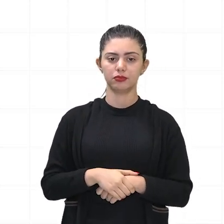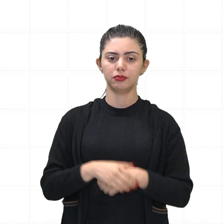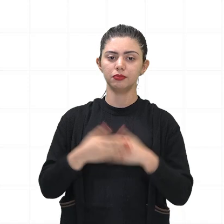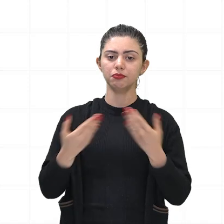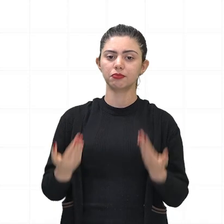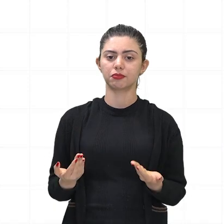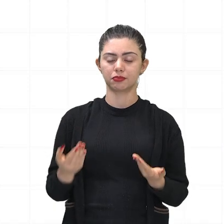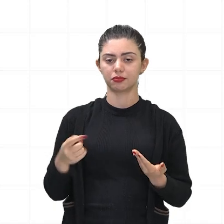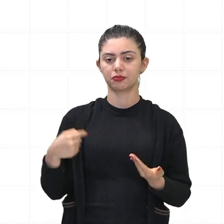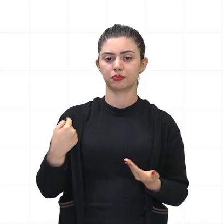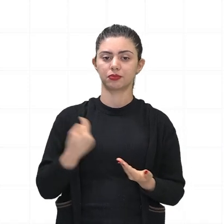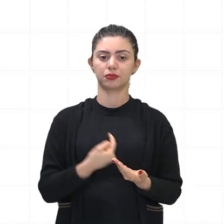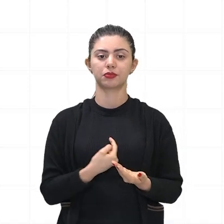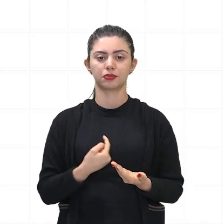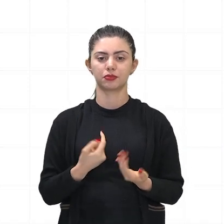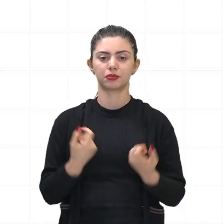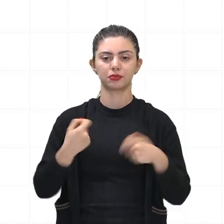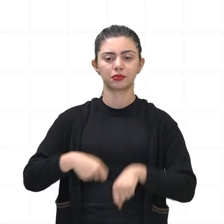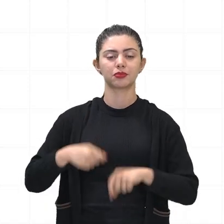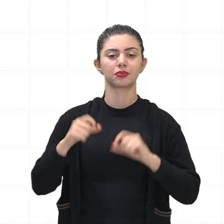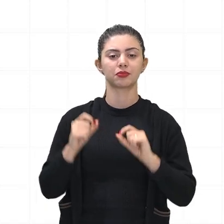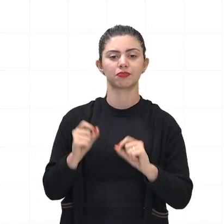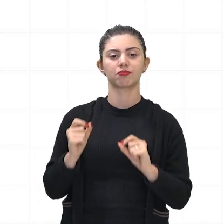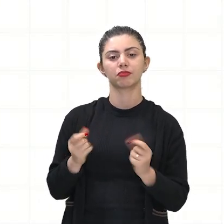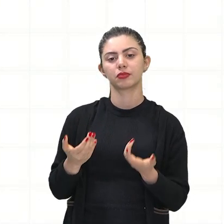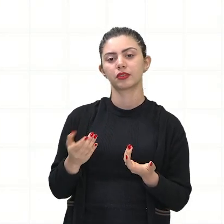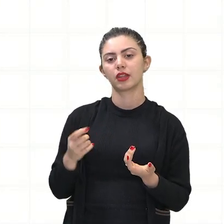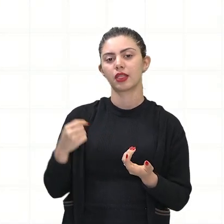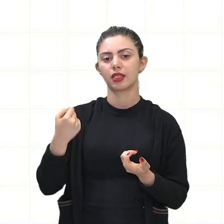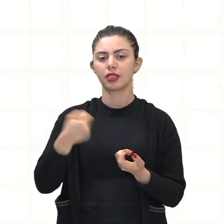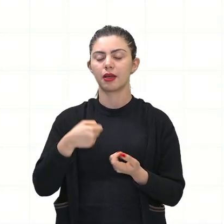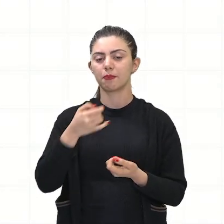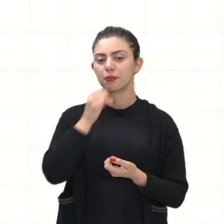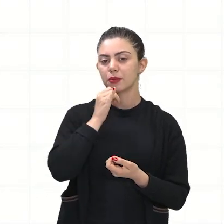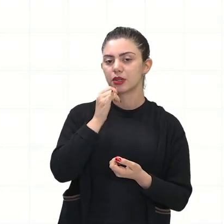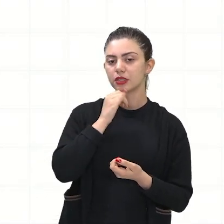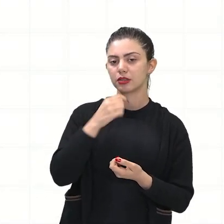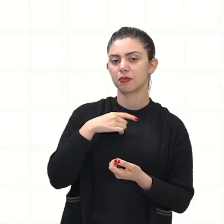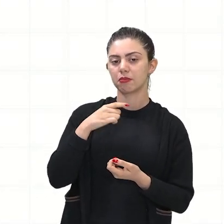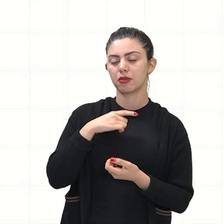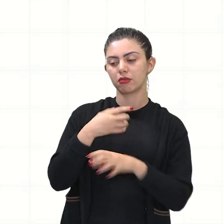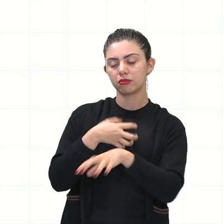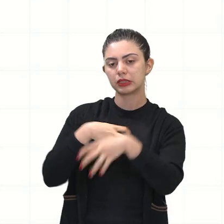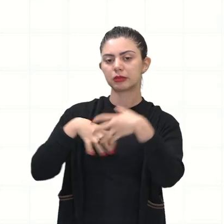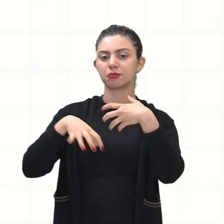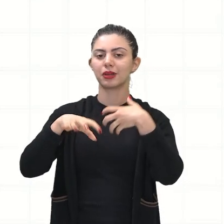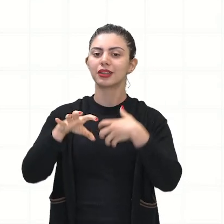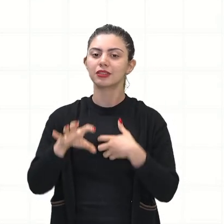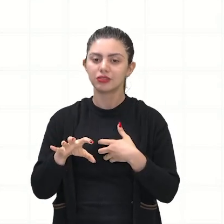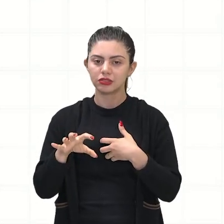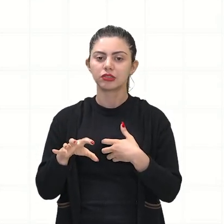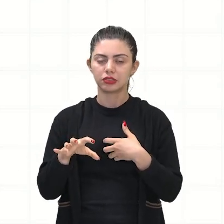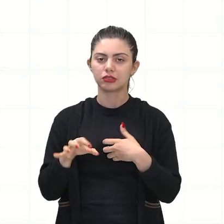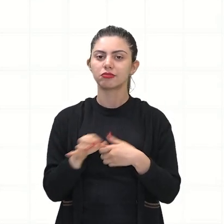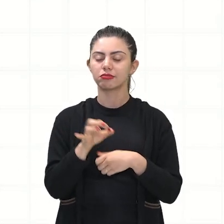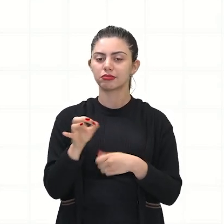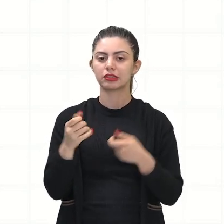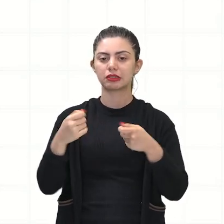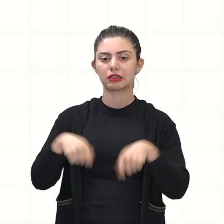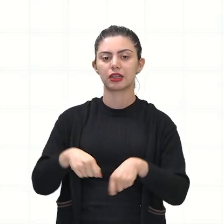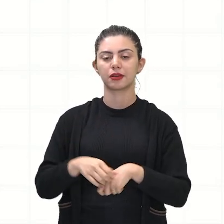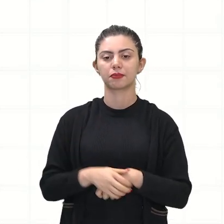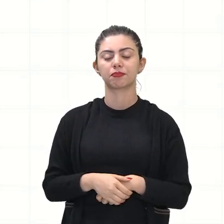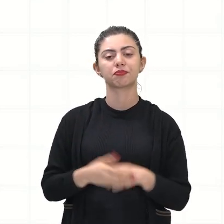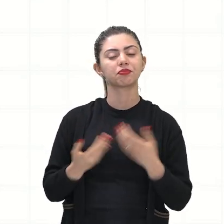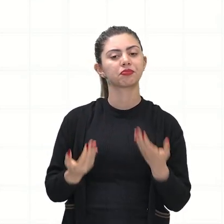chance valiosa, olha só, de ampliar a empatia. O